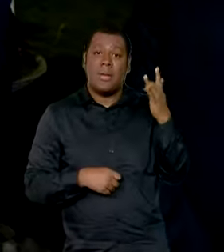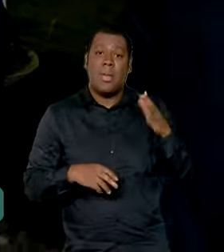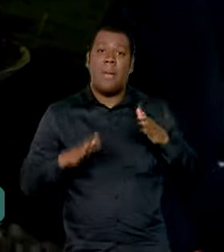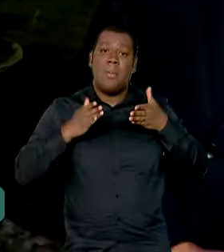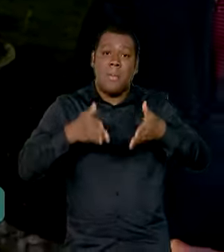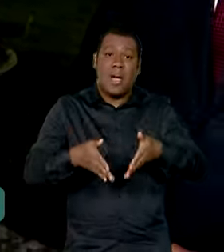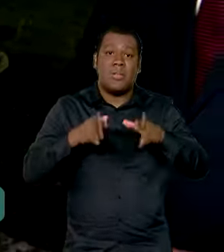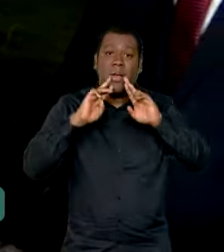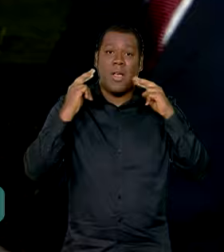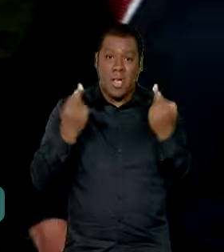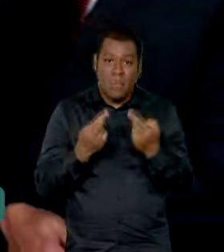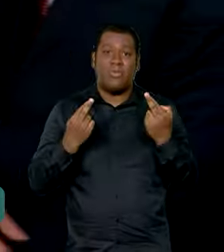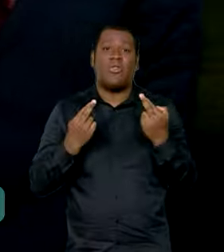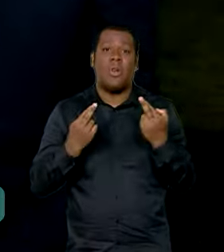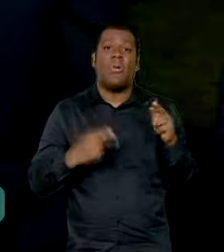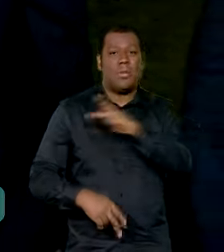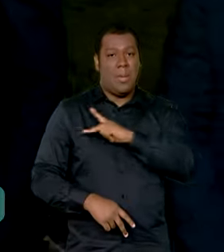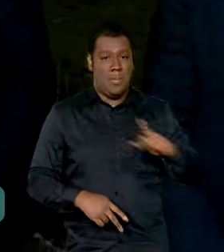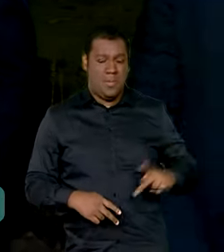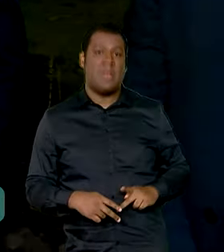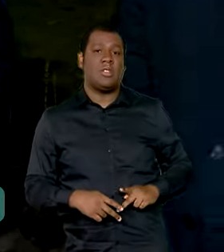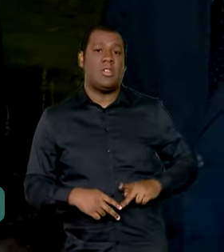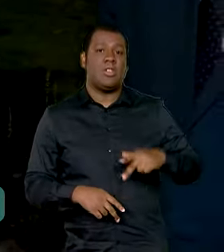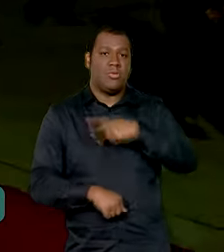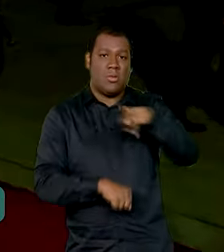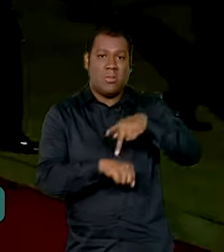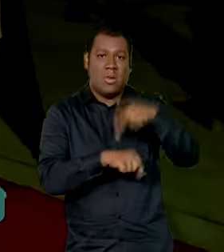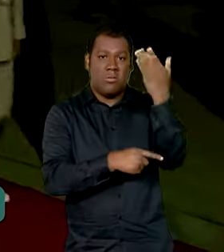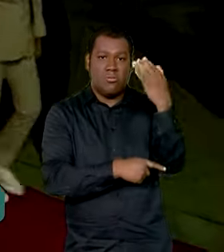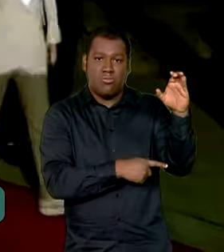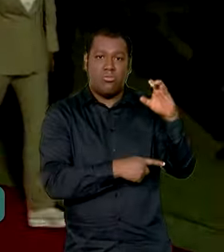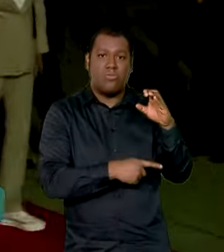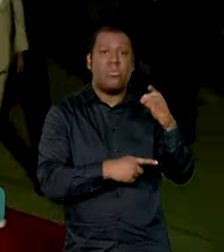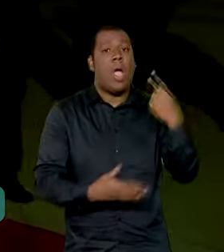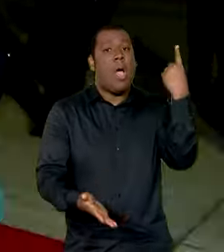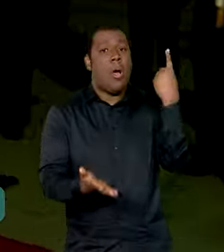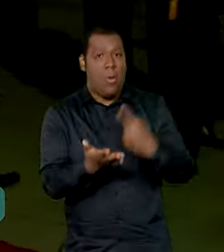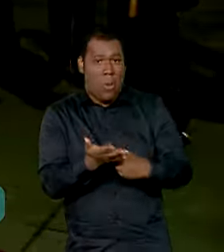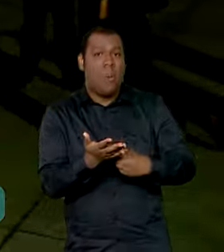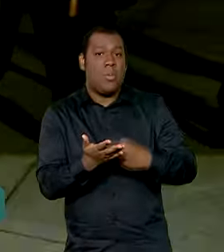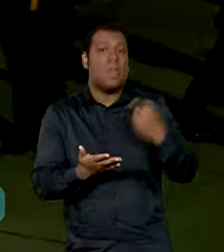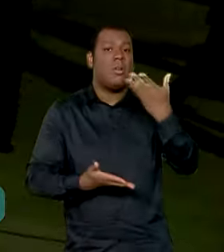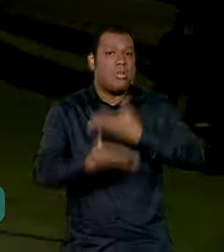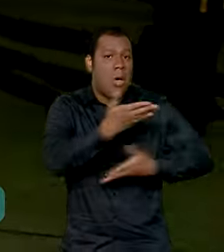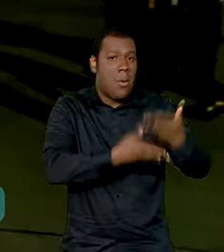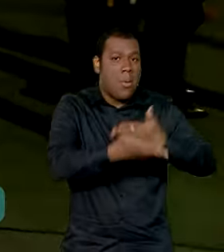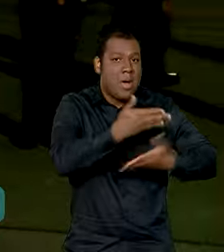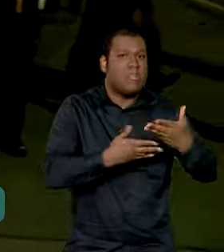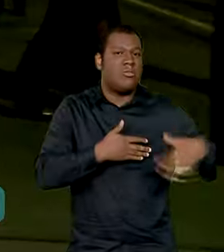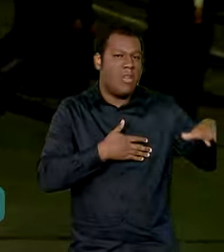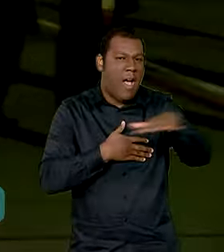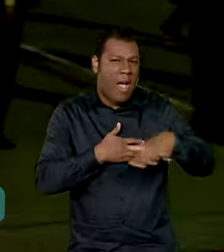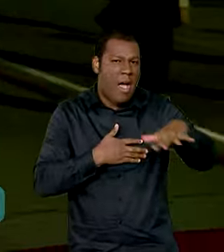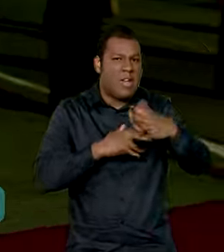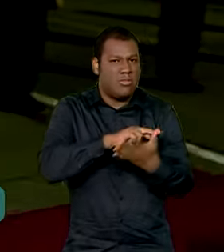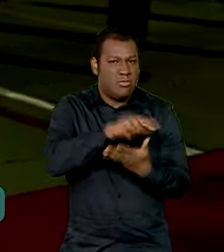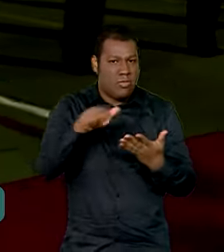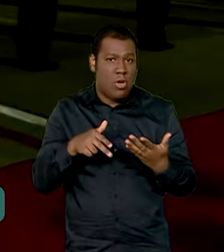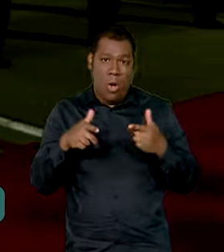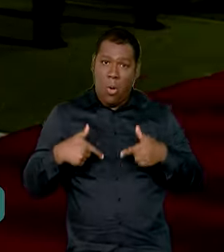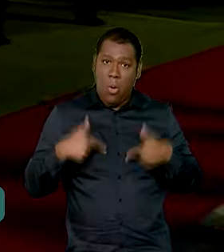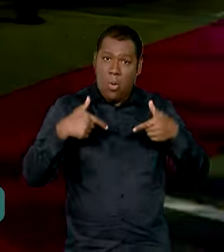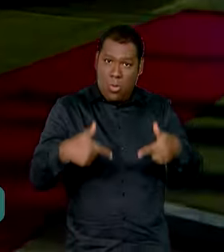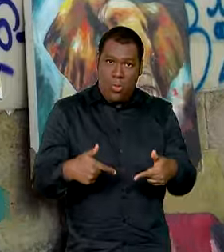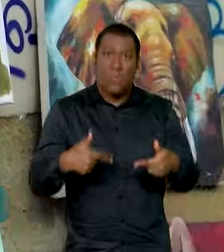bilateral com o presidente colombiano, Gustavo Petro, onde vão assinar acordos em diversas áreas, entre elas, combate ao tráfico